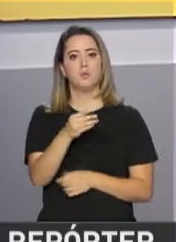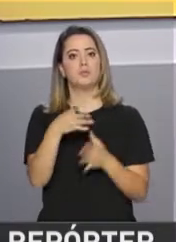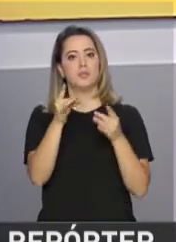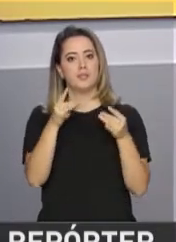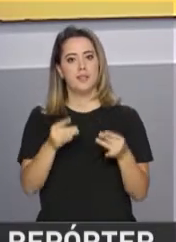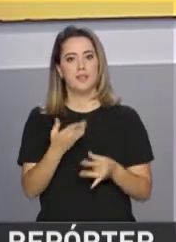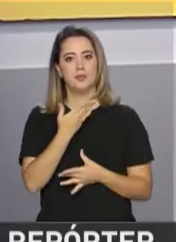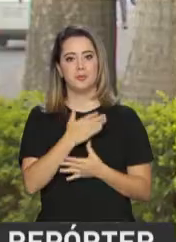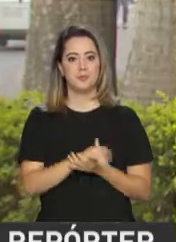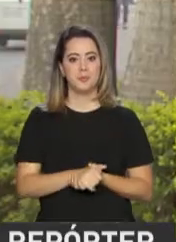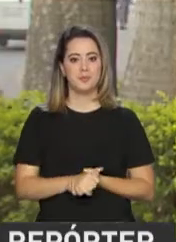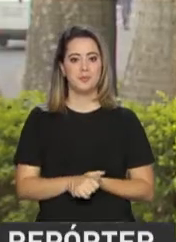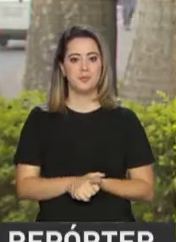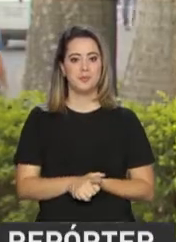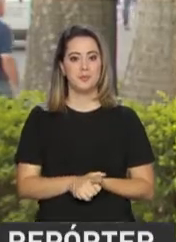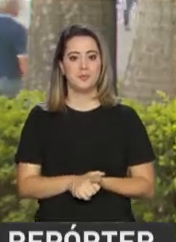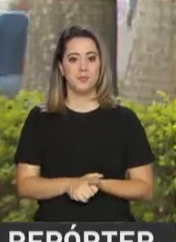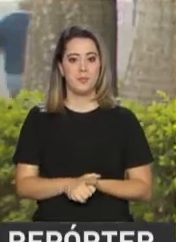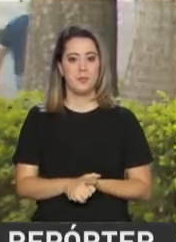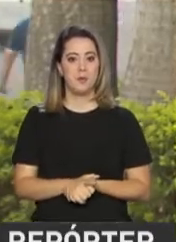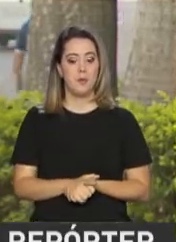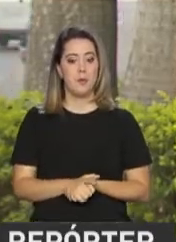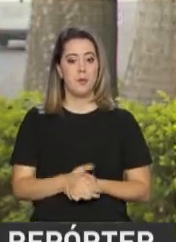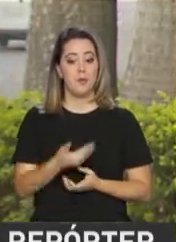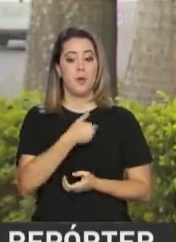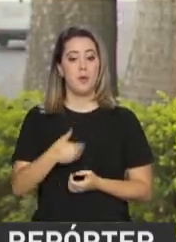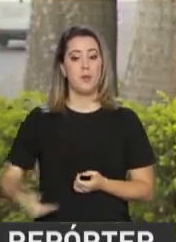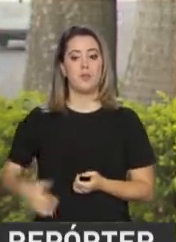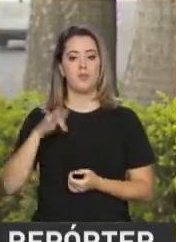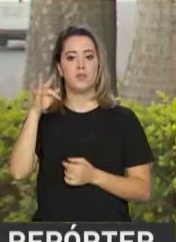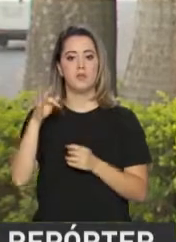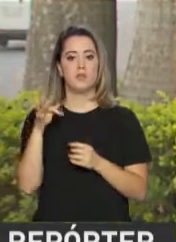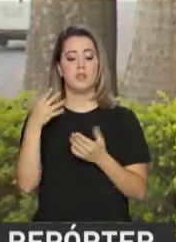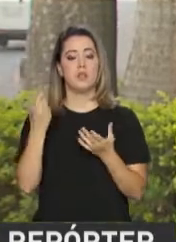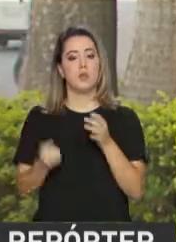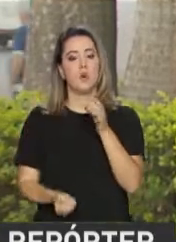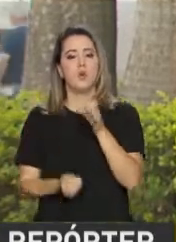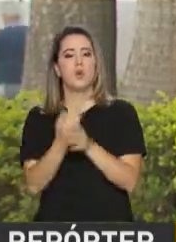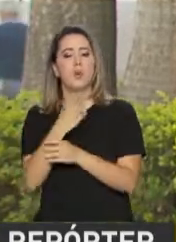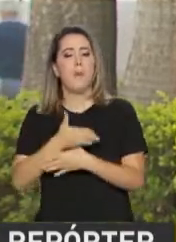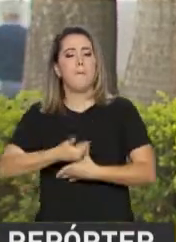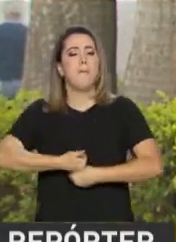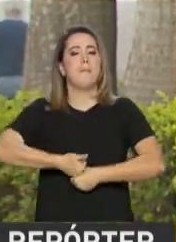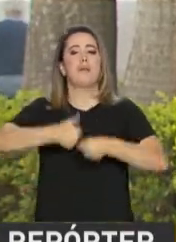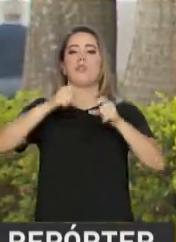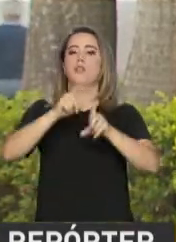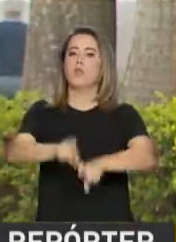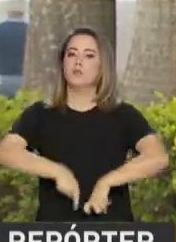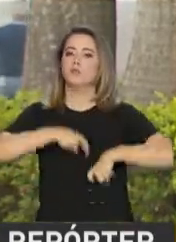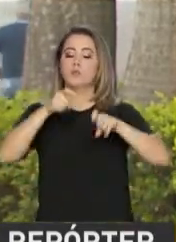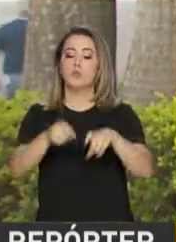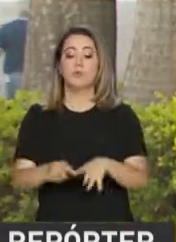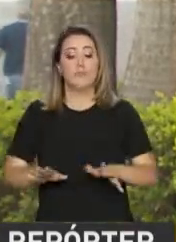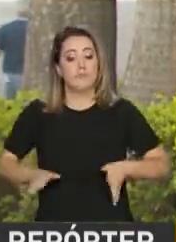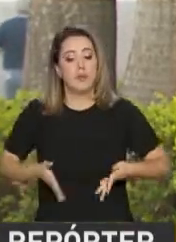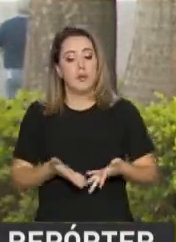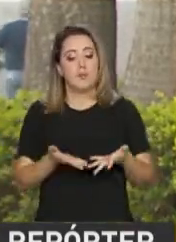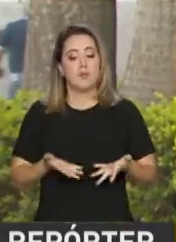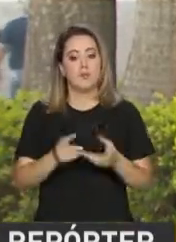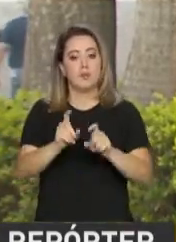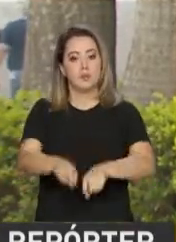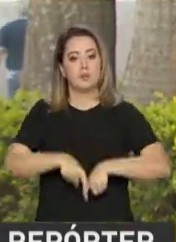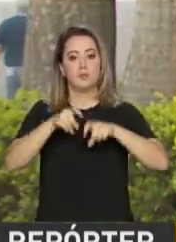informações o governo federal criou o plano o melhor do agro brasileiro para promover o agronegócio